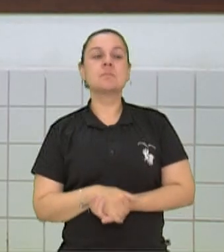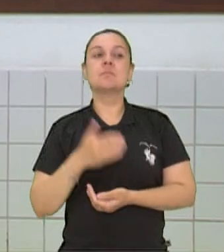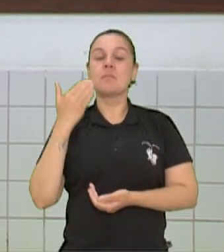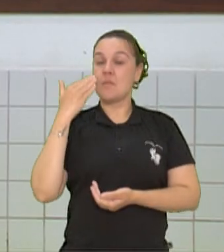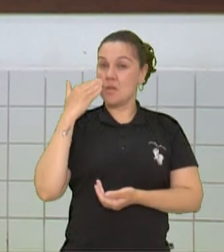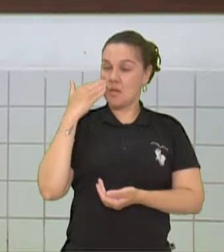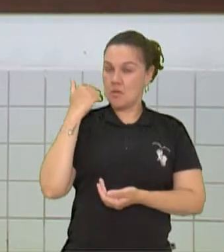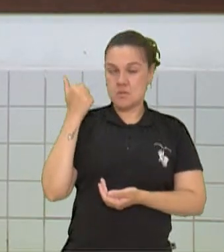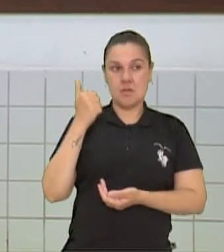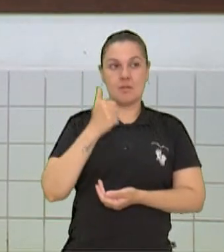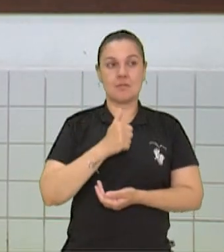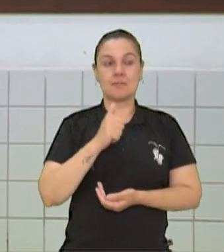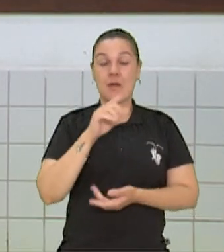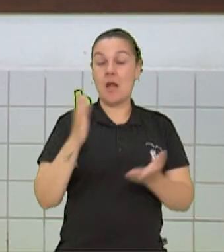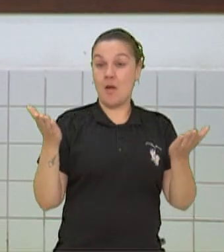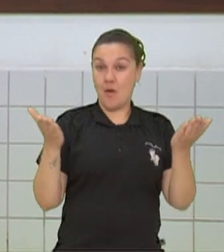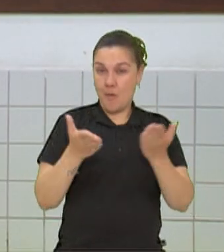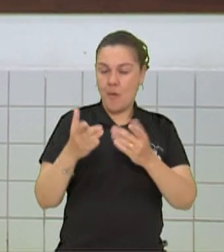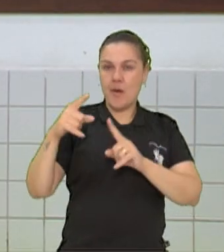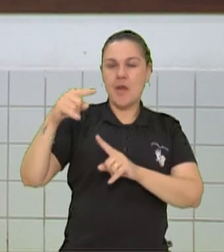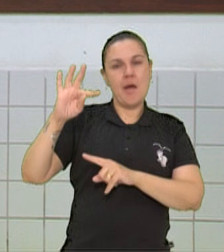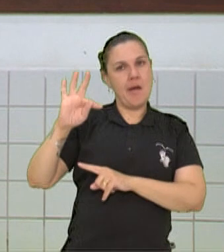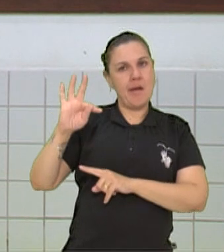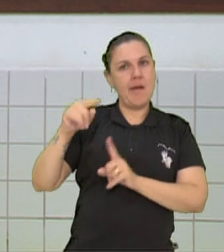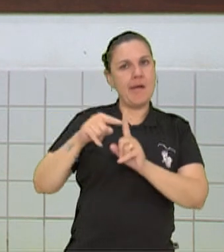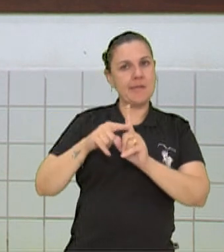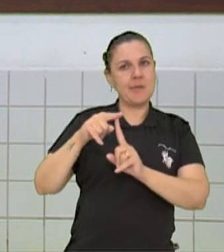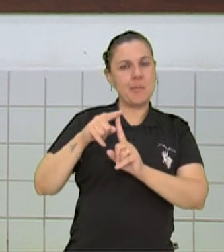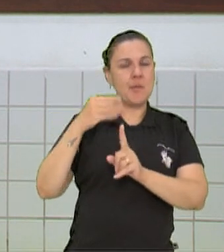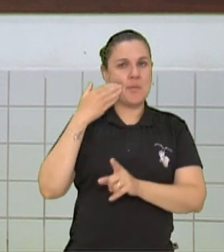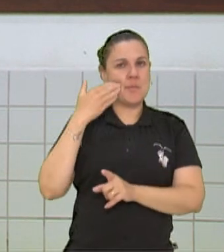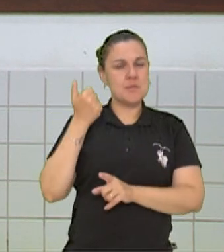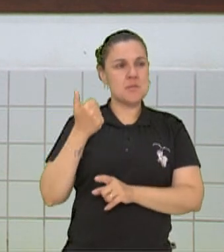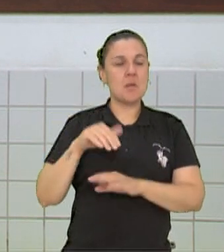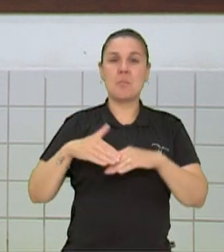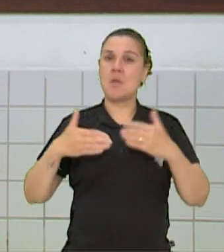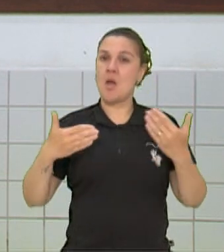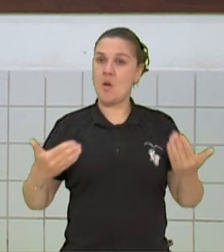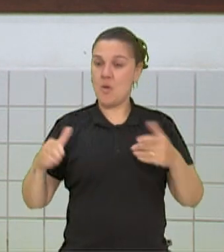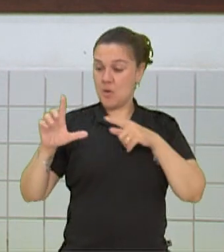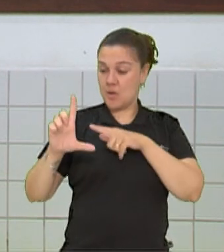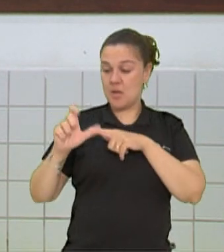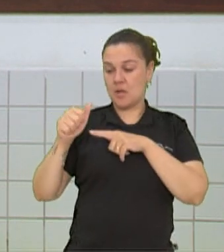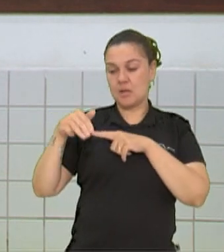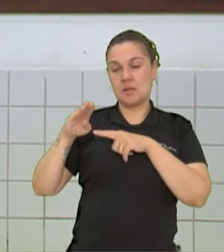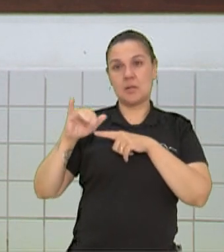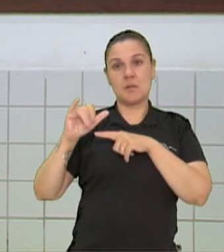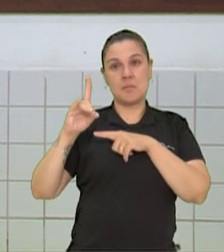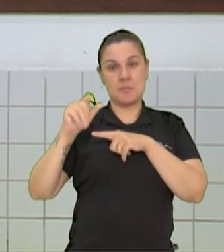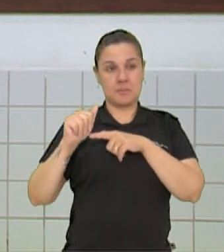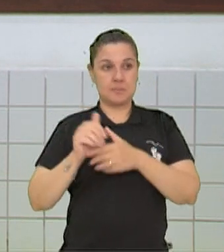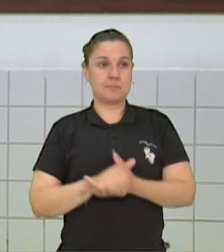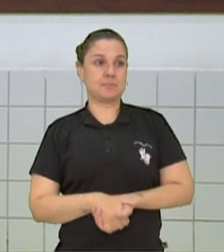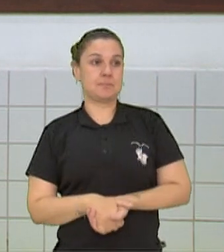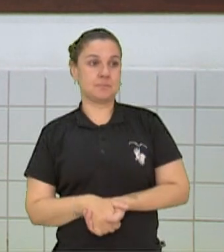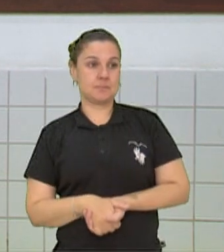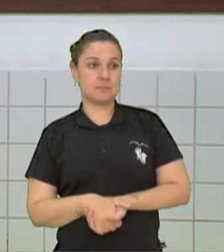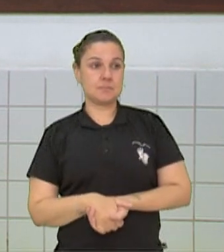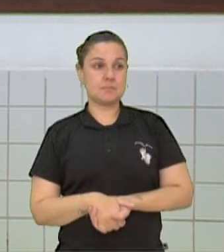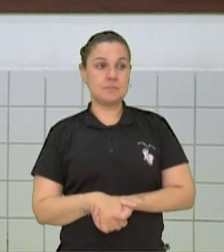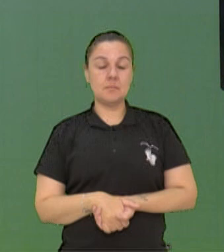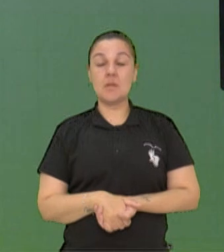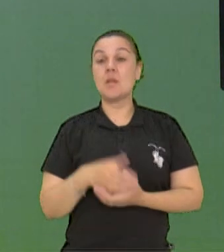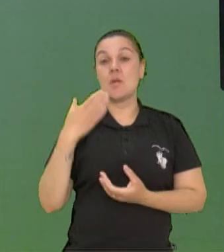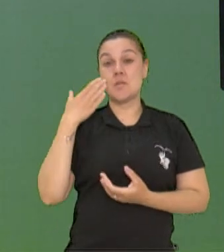a temperatura. Agora, o que acontece, pessoal, com lambda, com o aumento da temperatura? Olha só, o que acontece?